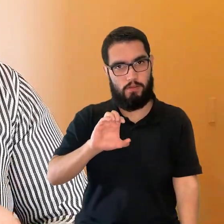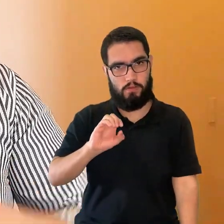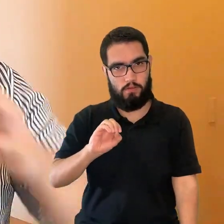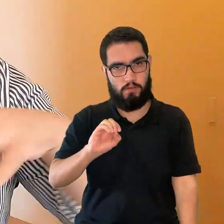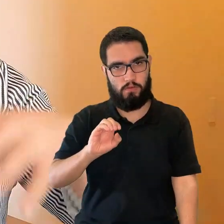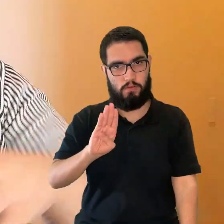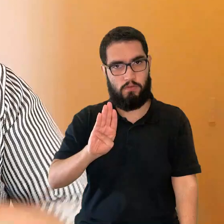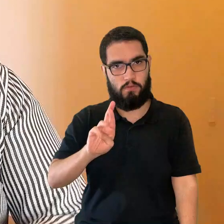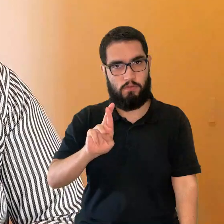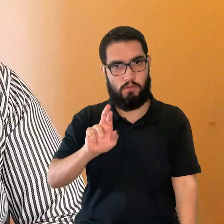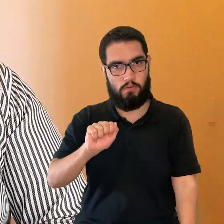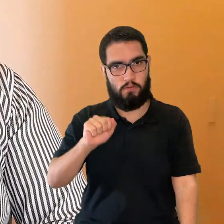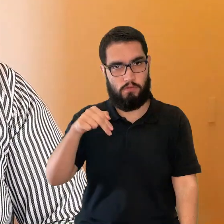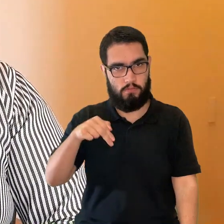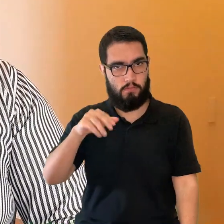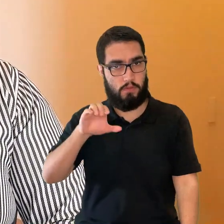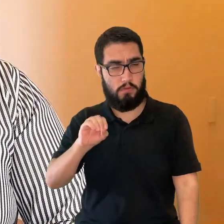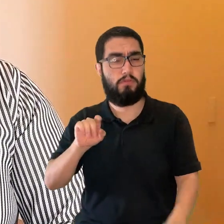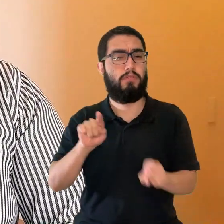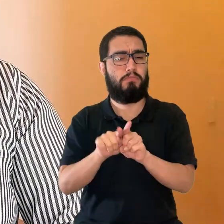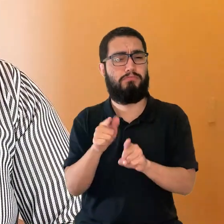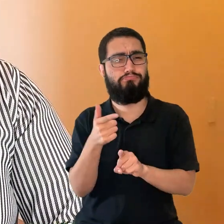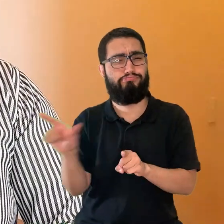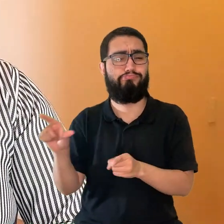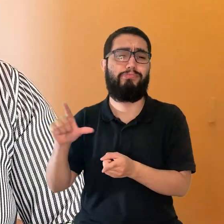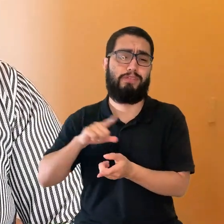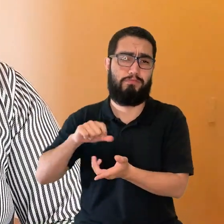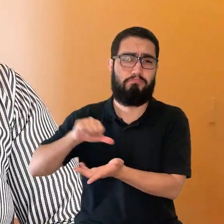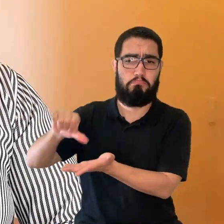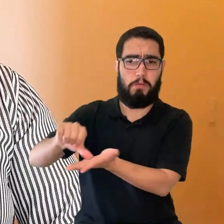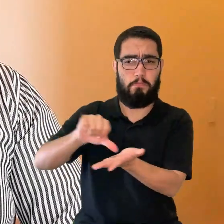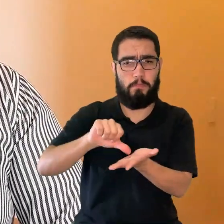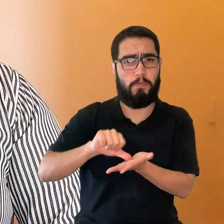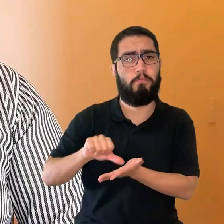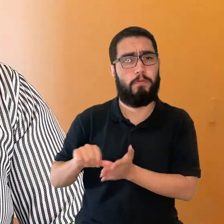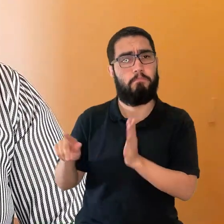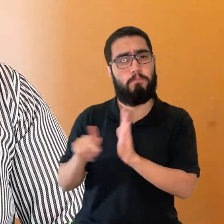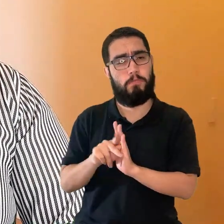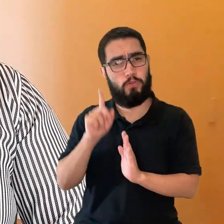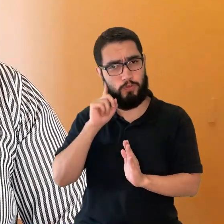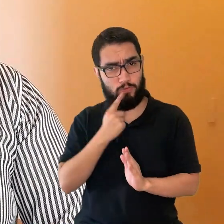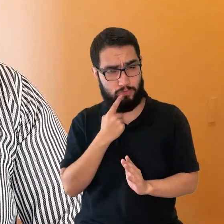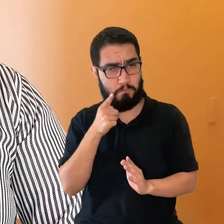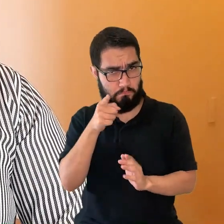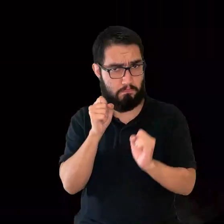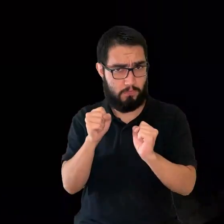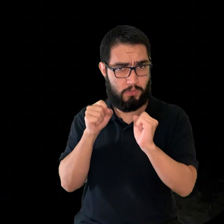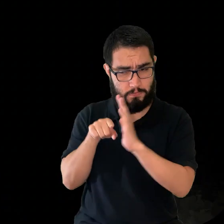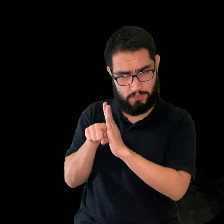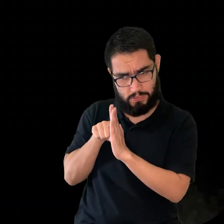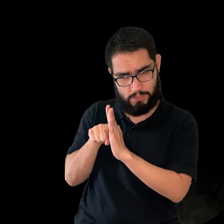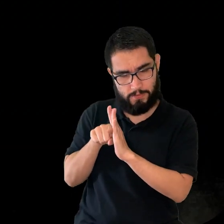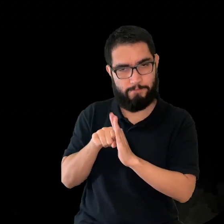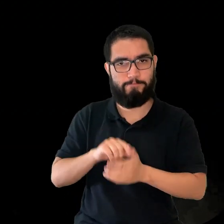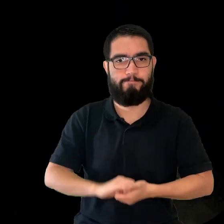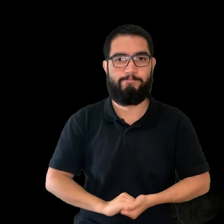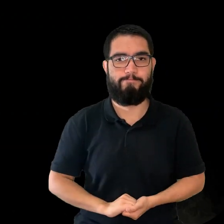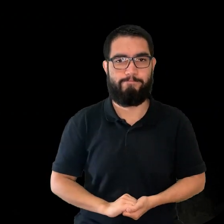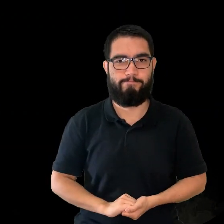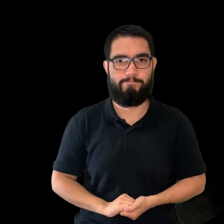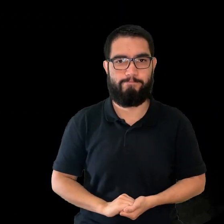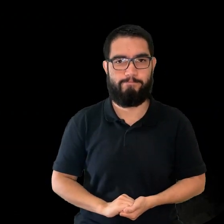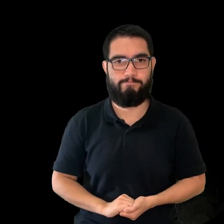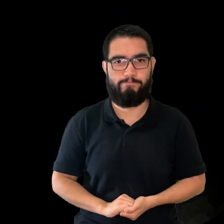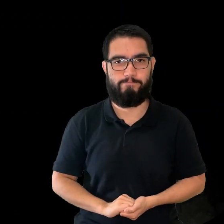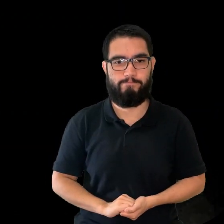núcleos pedagógicos que existem em São Paulo. Para esses atendimentos também vale a pena dar uma pesquisada, ok?